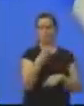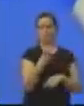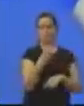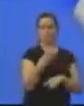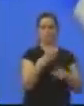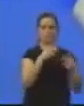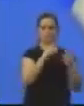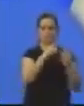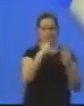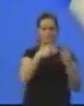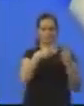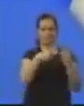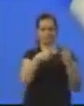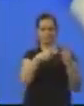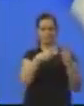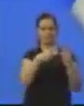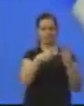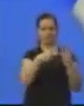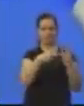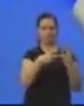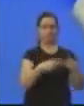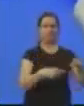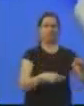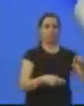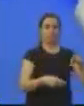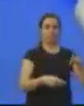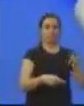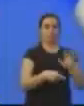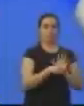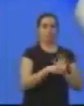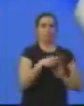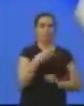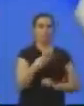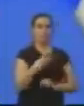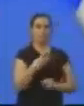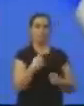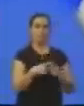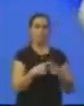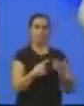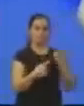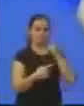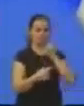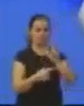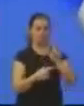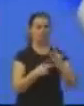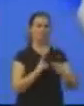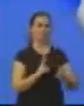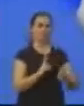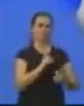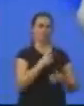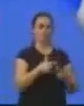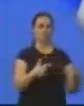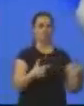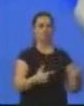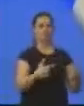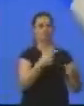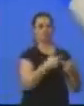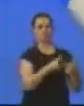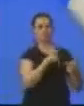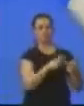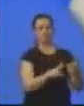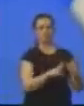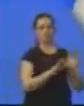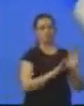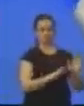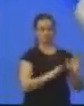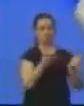Estou trocando as coisas. Então, quando x tende para 3, para aquele que dá problema, como sempre. Aí, o que vai acontecer? Eu